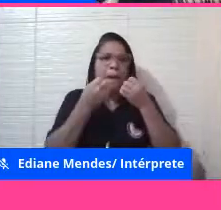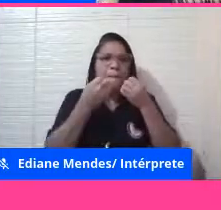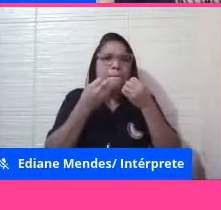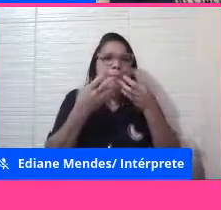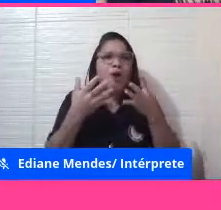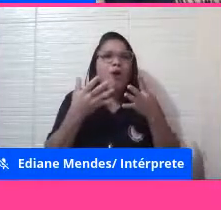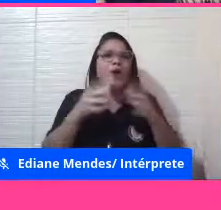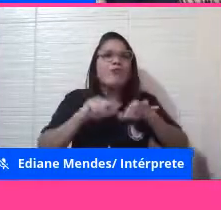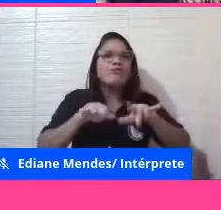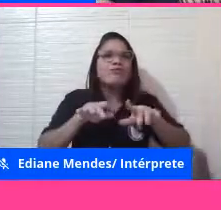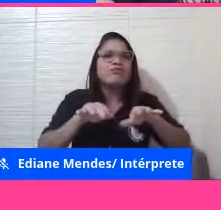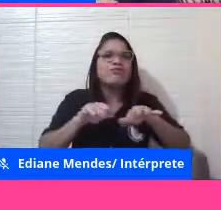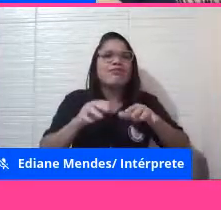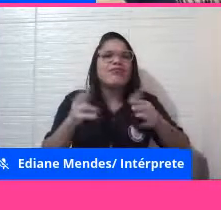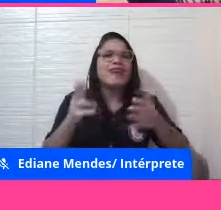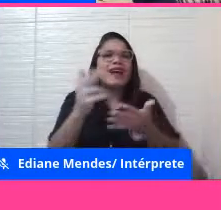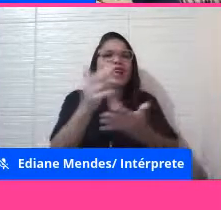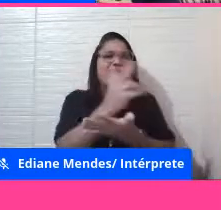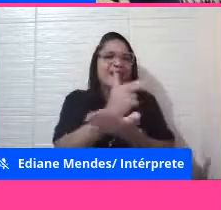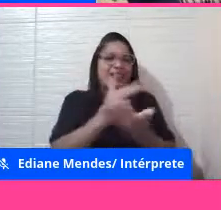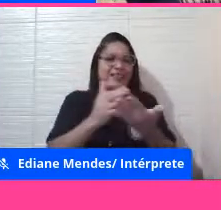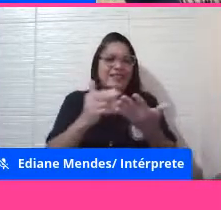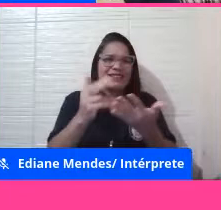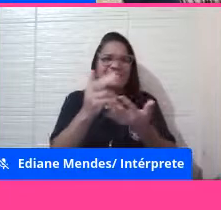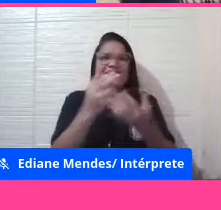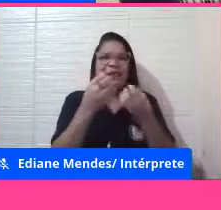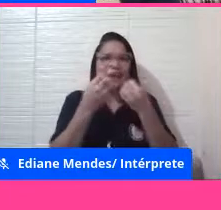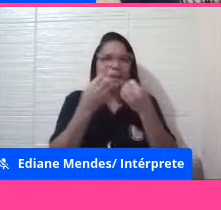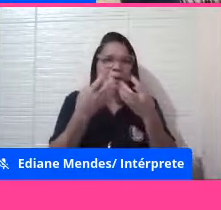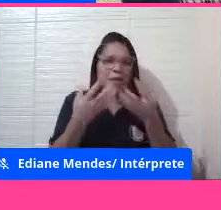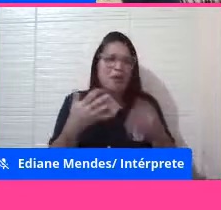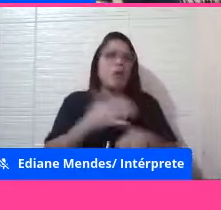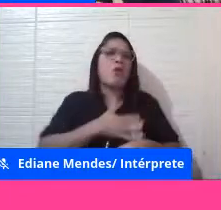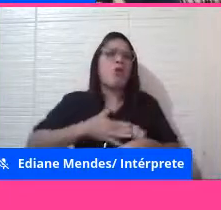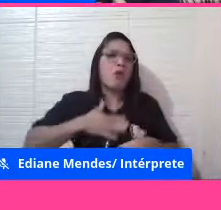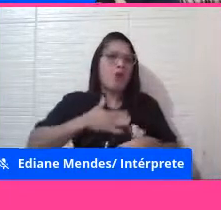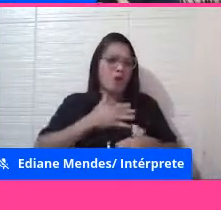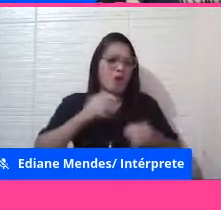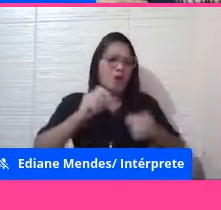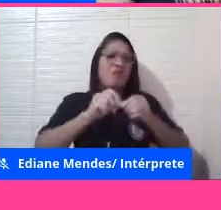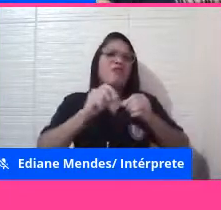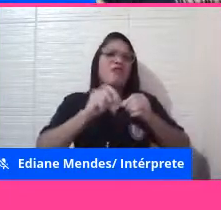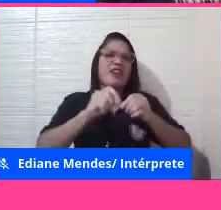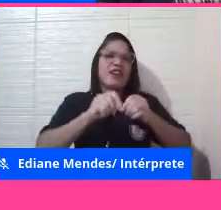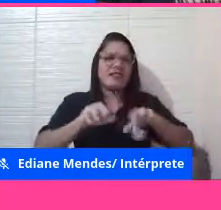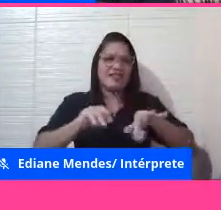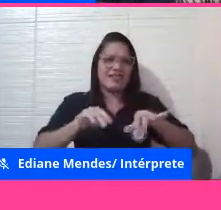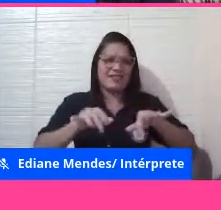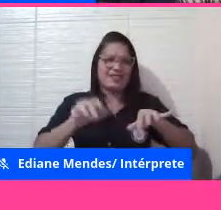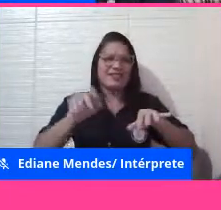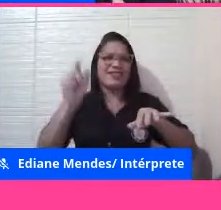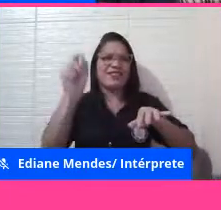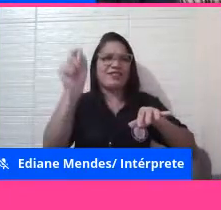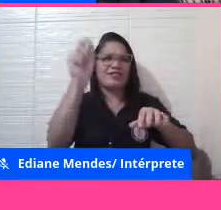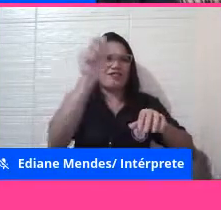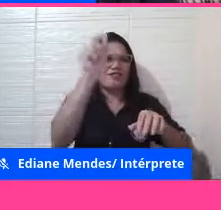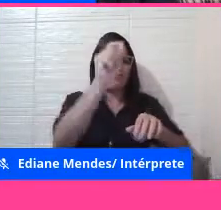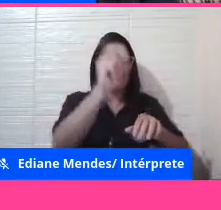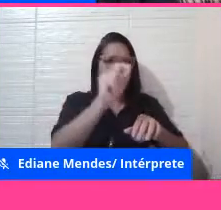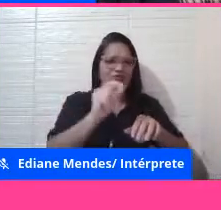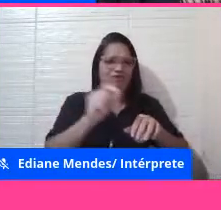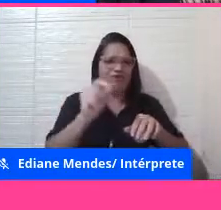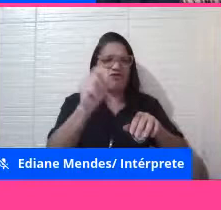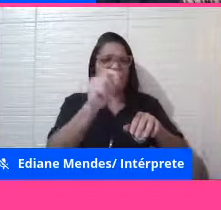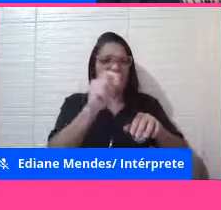eu gosto bastante de fazer modelagem, mas muitas vezes que você quer, na maioria das vezes já está pronto,